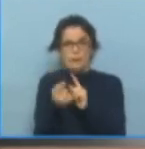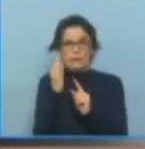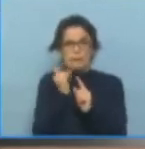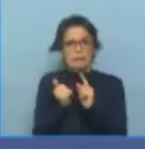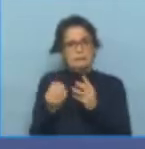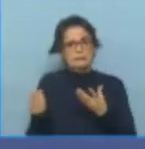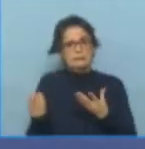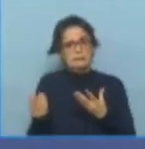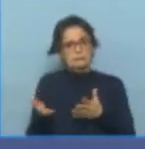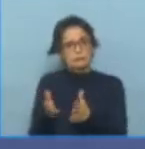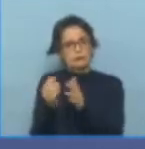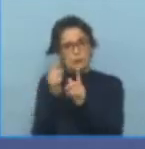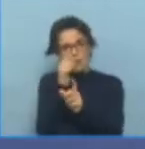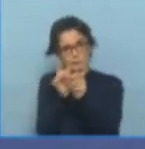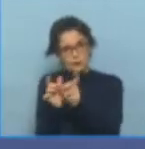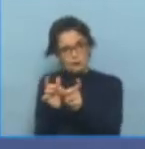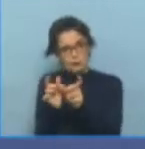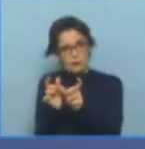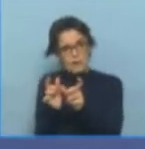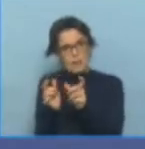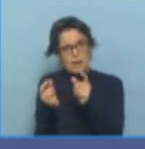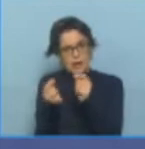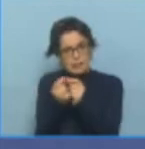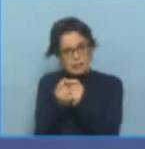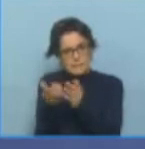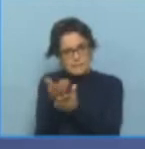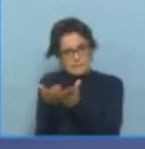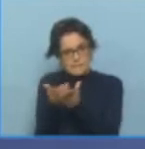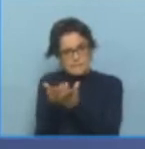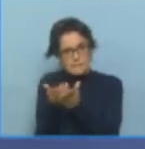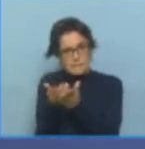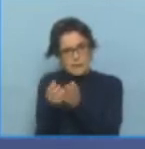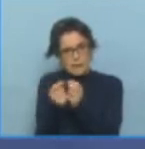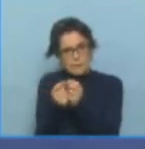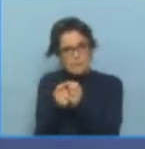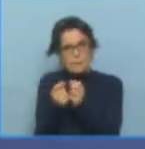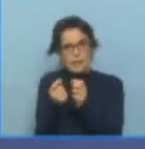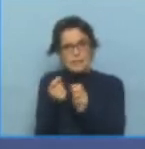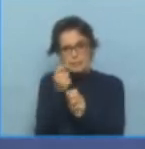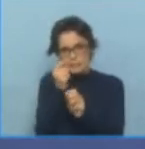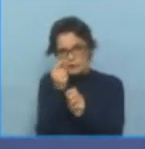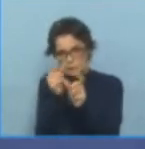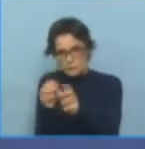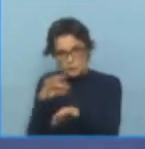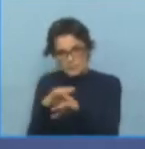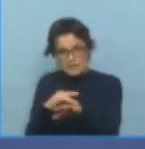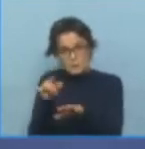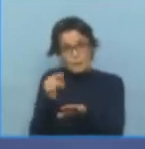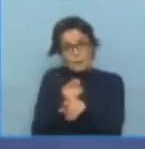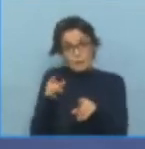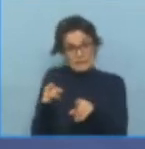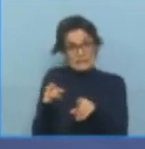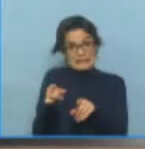a aproximarem-se destes doentes, não a fugirem deles, mas a aproximarem-se destes doentes que necessitam tanto do contacto